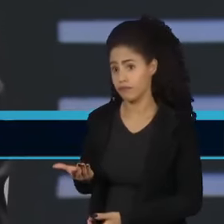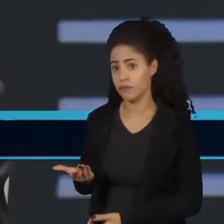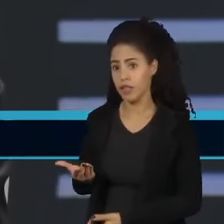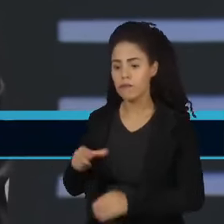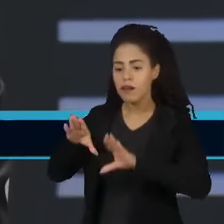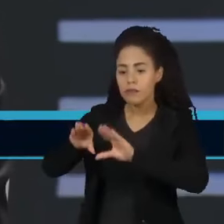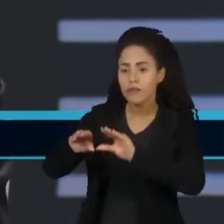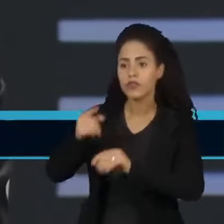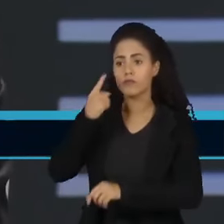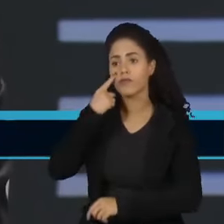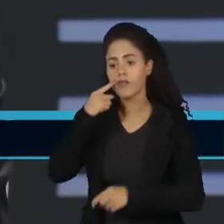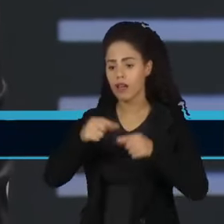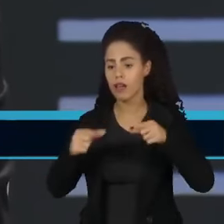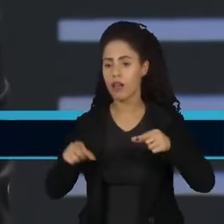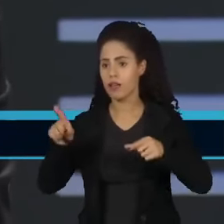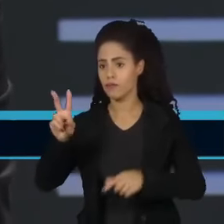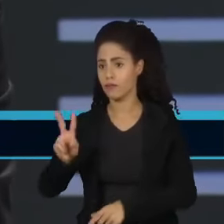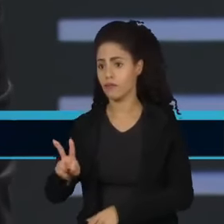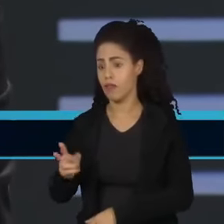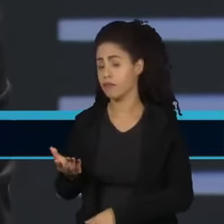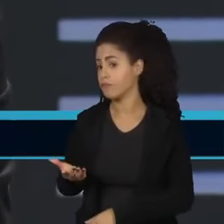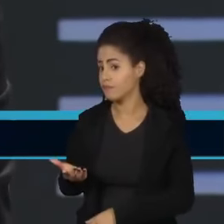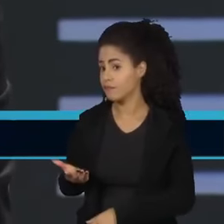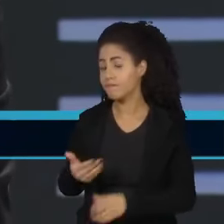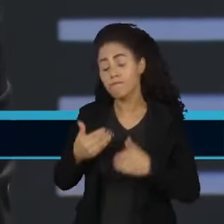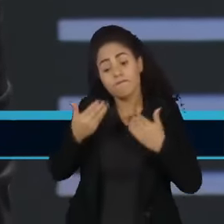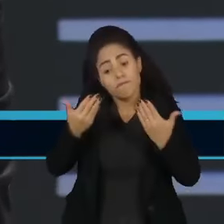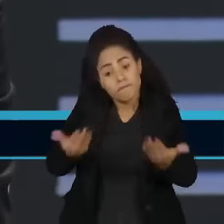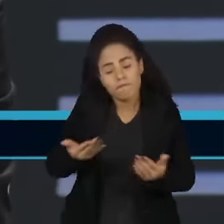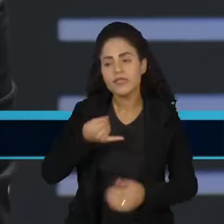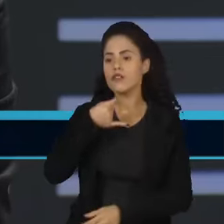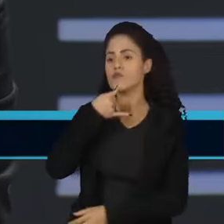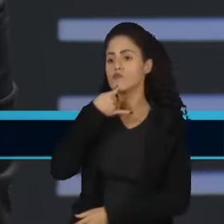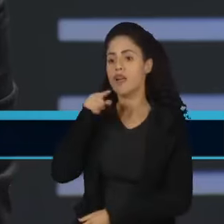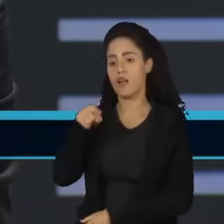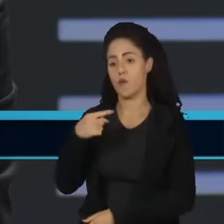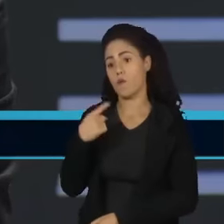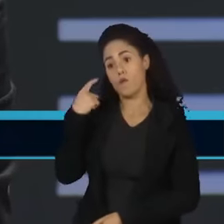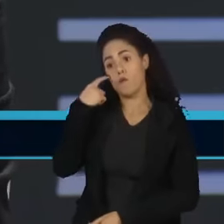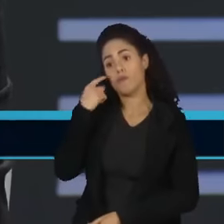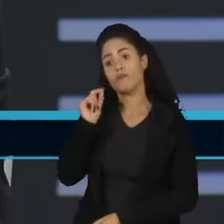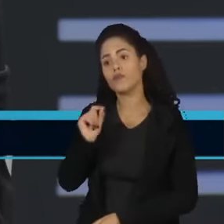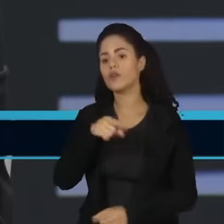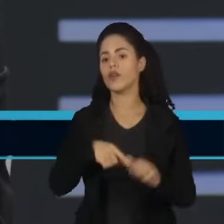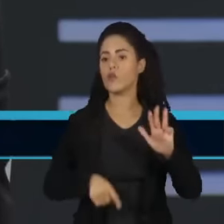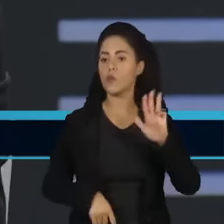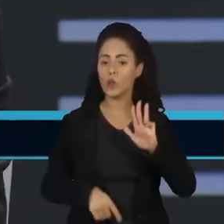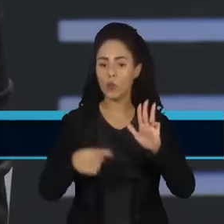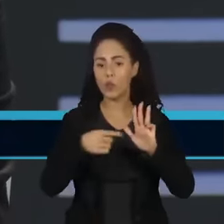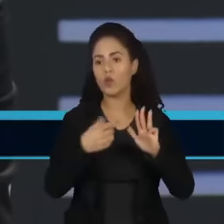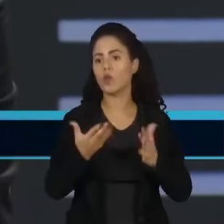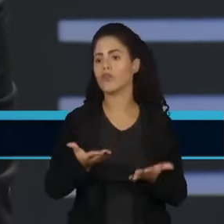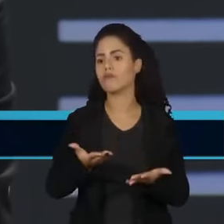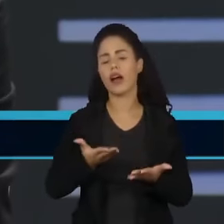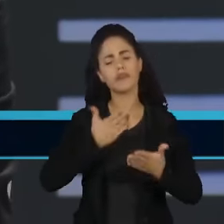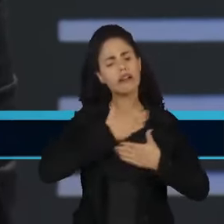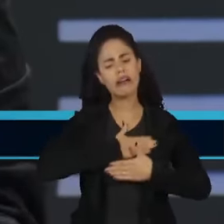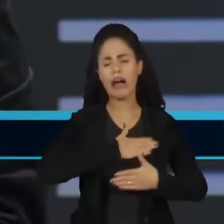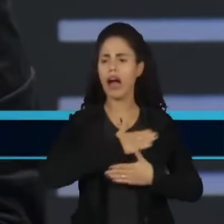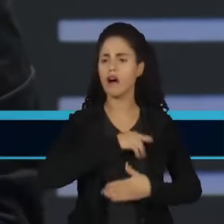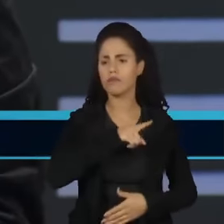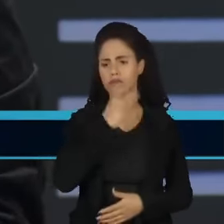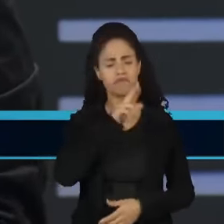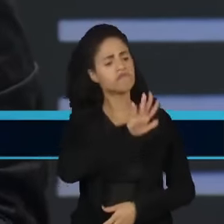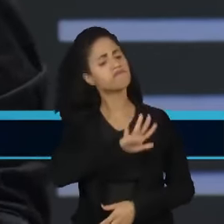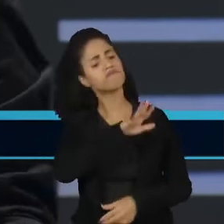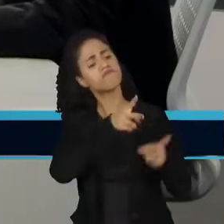intervenção lá na Venezuela. Infelizmente, acho que o presidente Lula está muito calmo em relação a isso. É